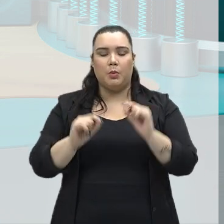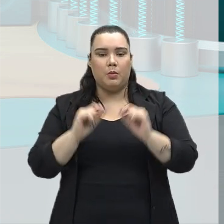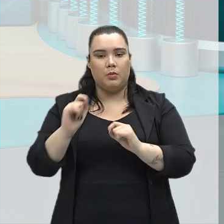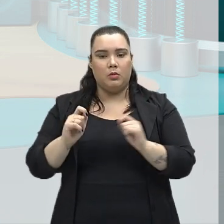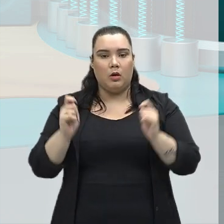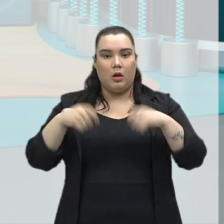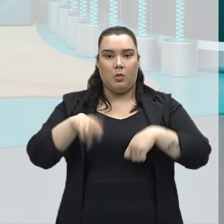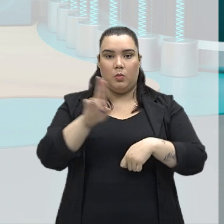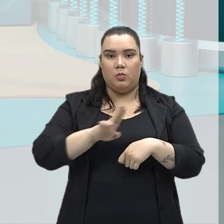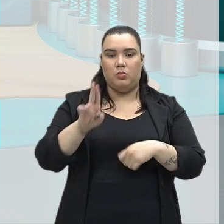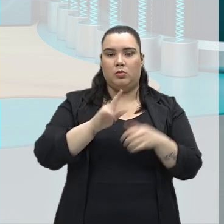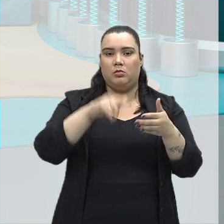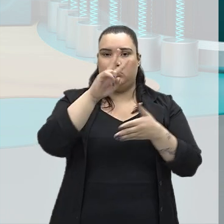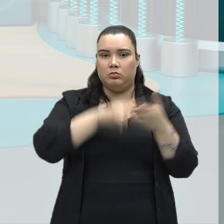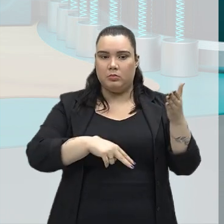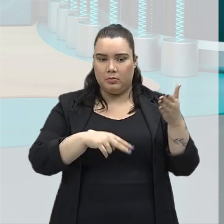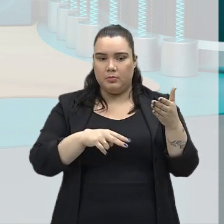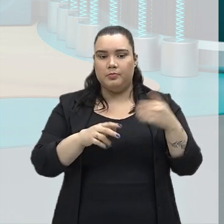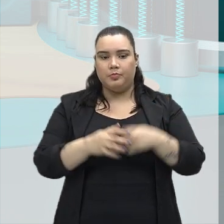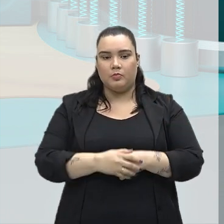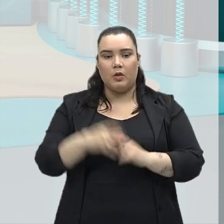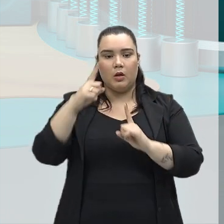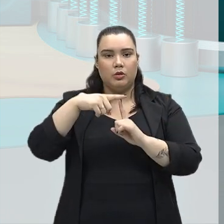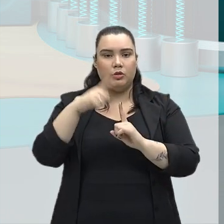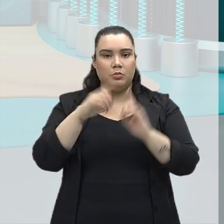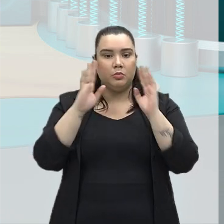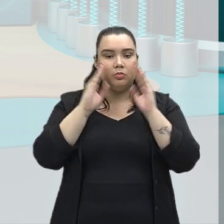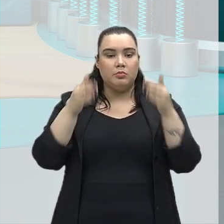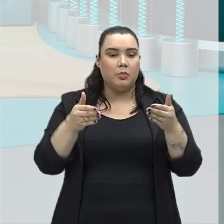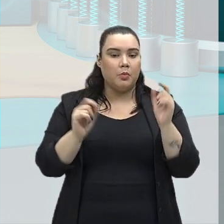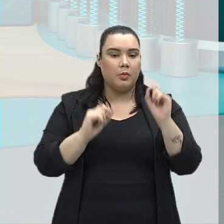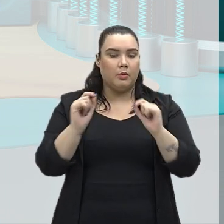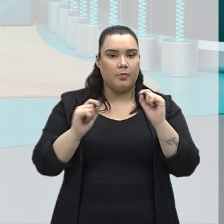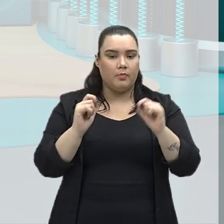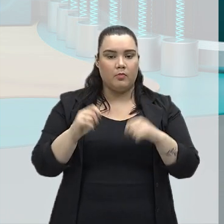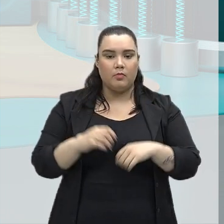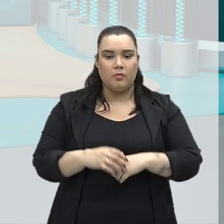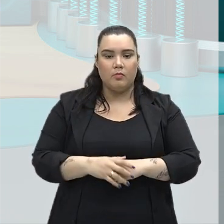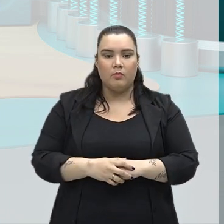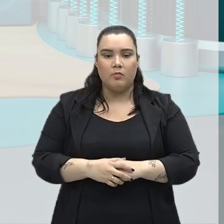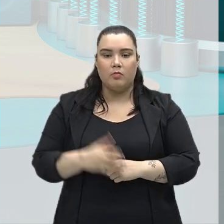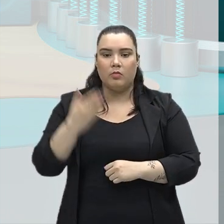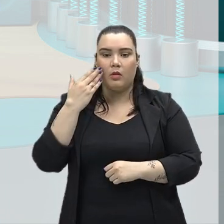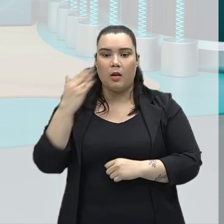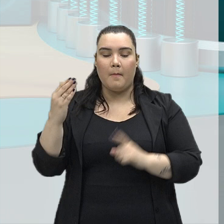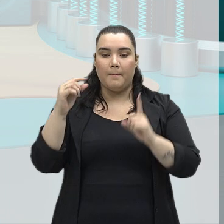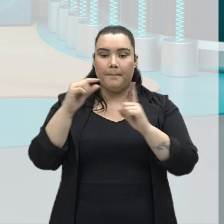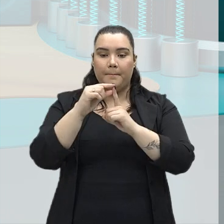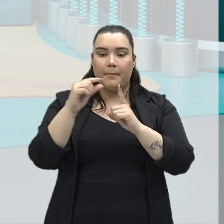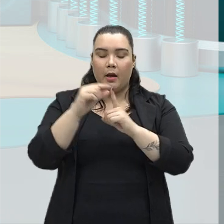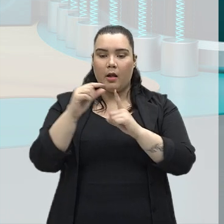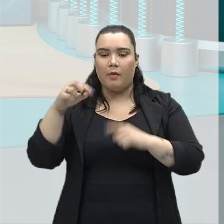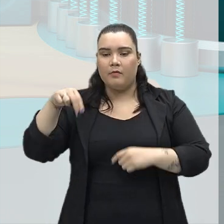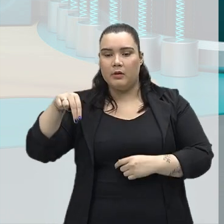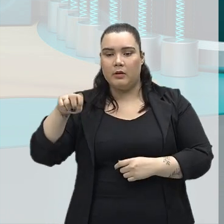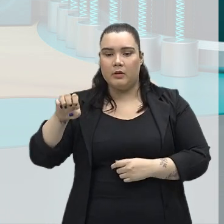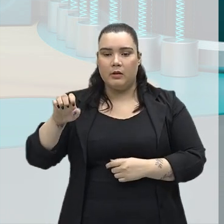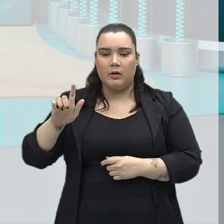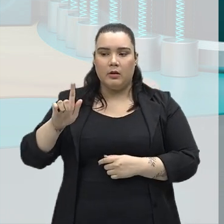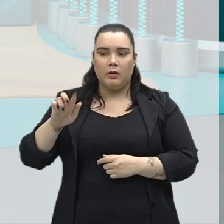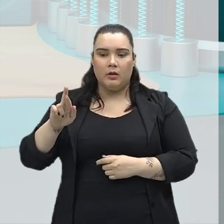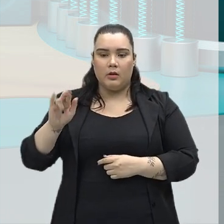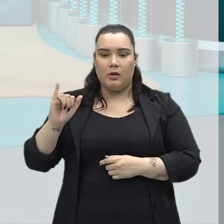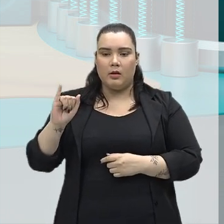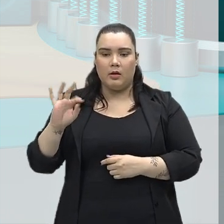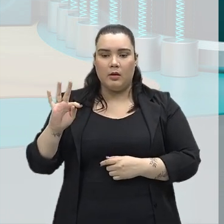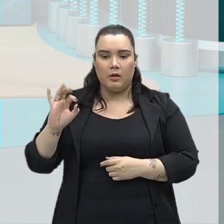utilizar o scanning? Tipos especiais. Que são esses tipos especiais? Palavras em negrito. Por que elas estão em